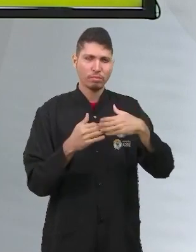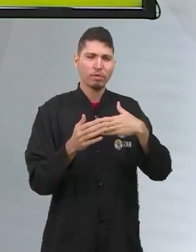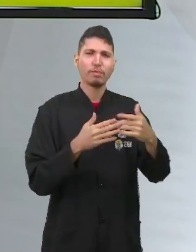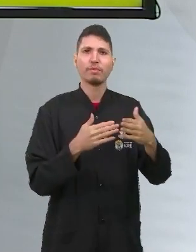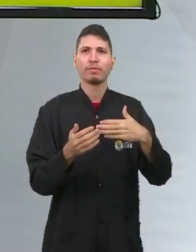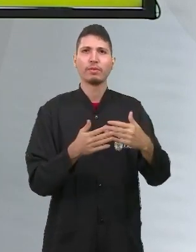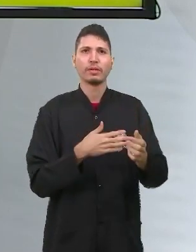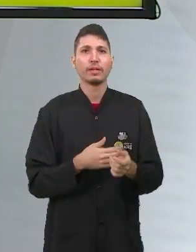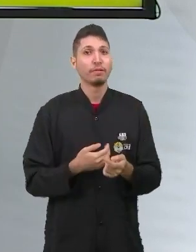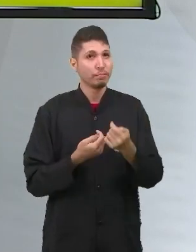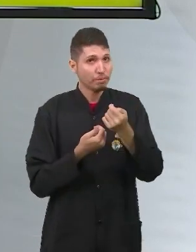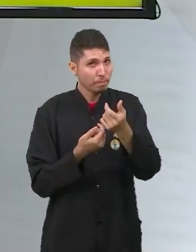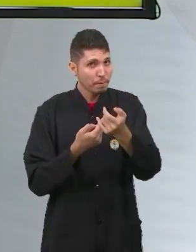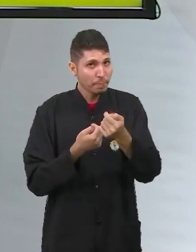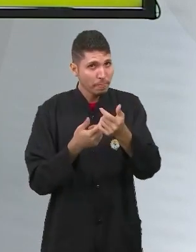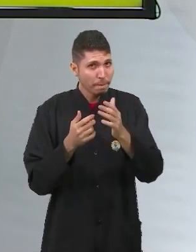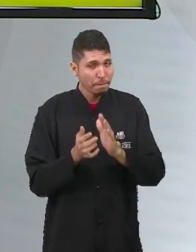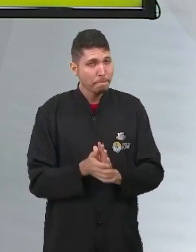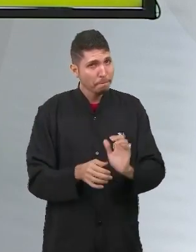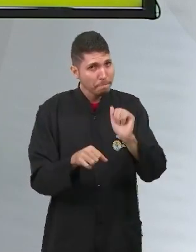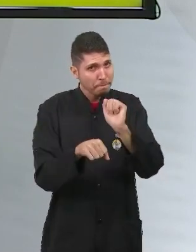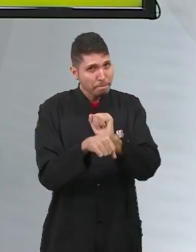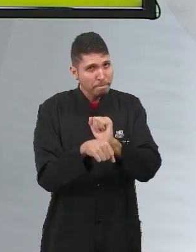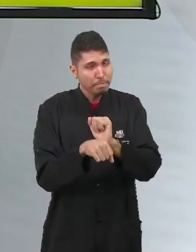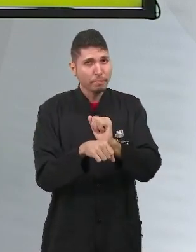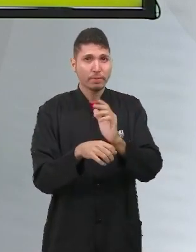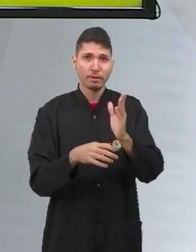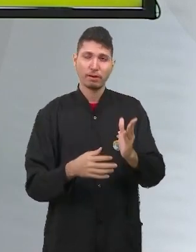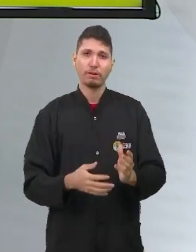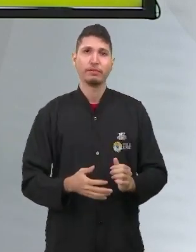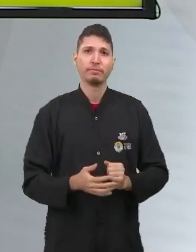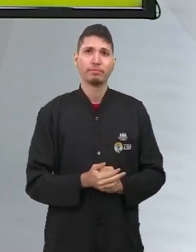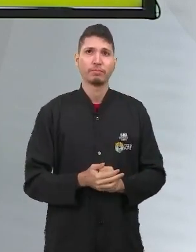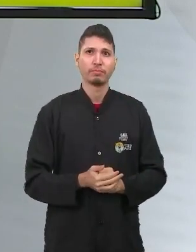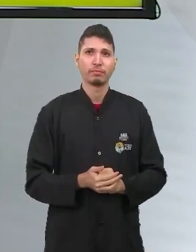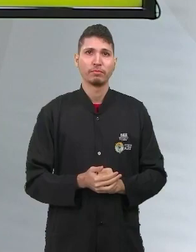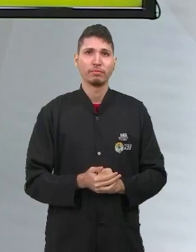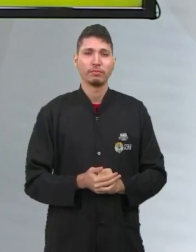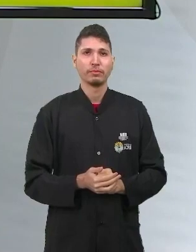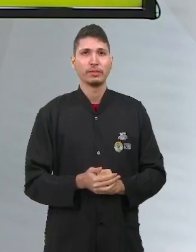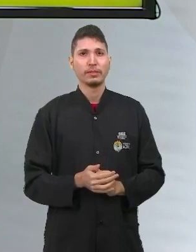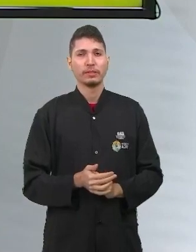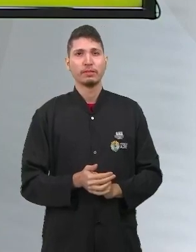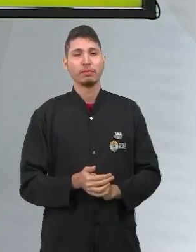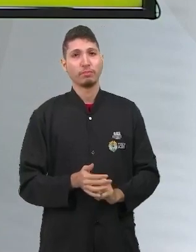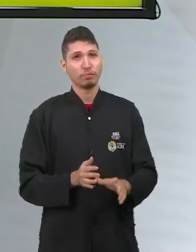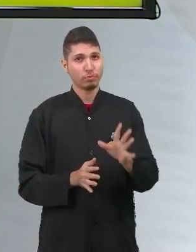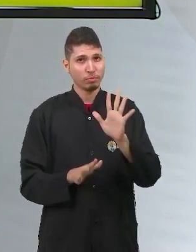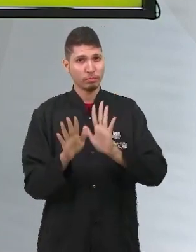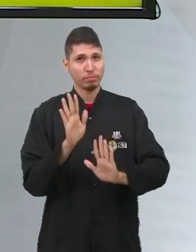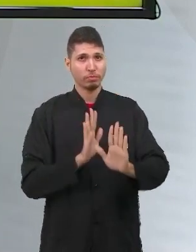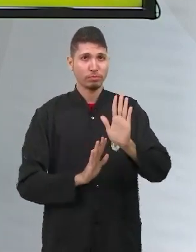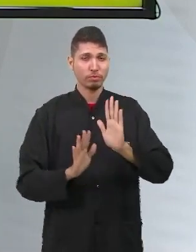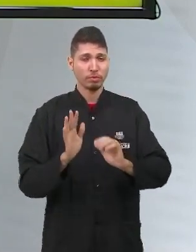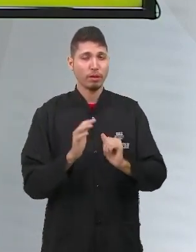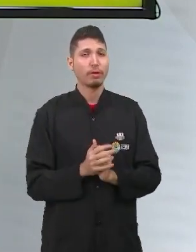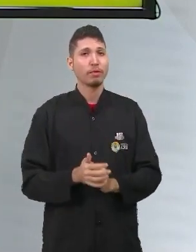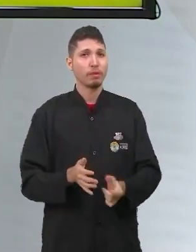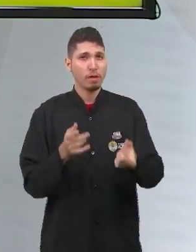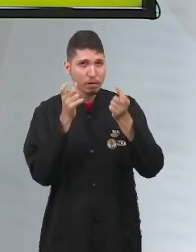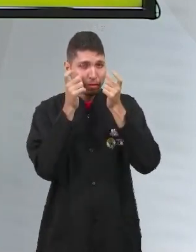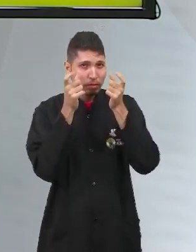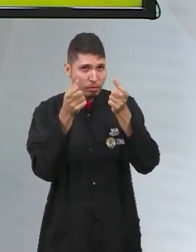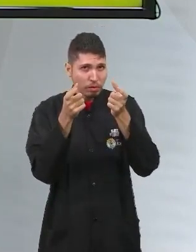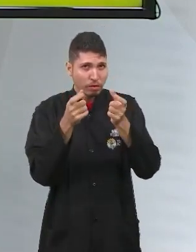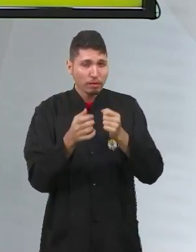que vocês notem esse macete, dá uma paradinha, nota o macete, passa de novo se tiver dúvida, mas não deixe de seguir esse macete, ele é bem interessante para